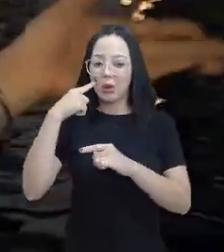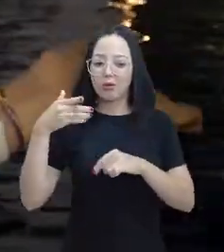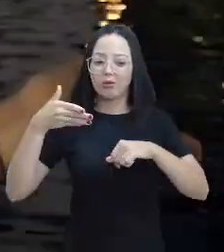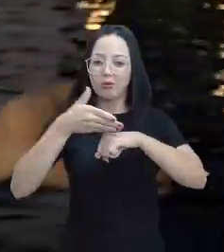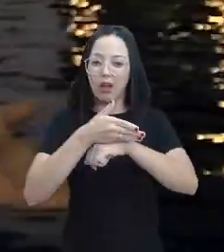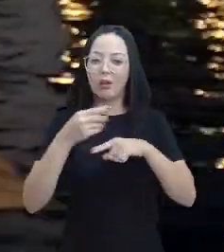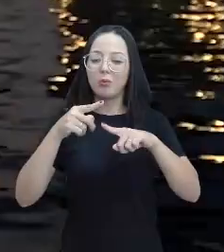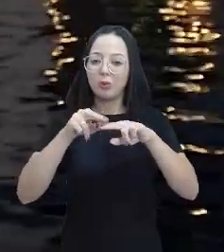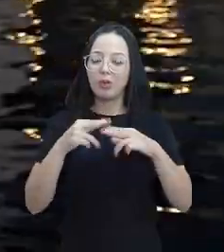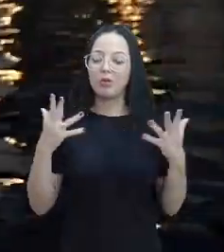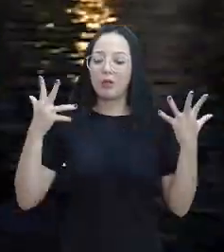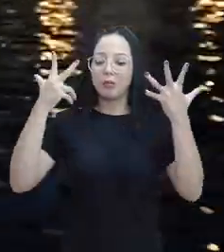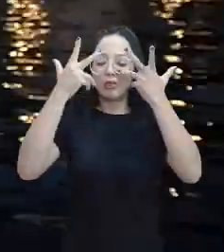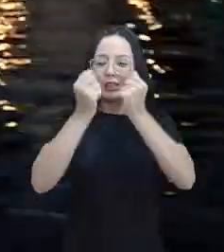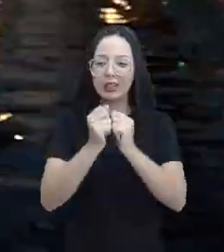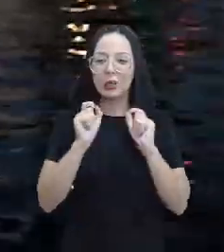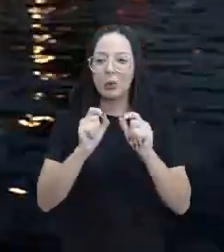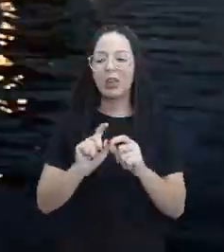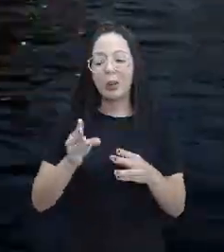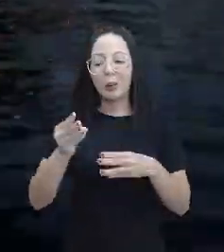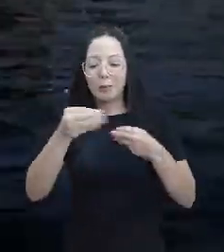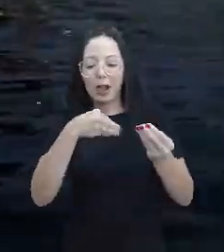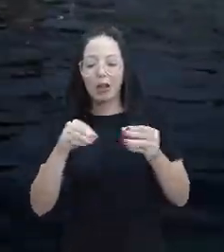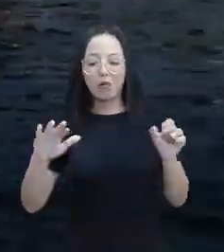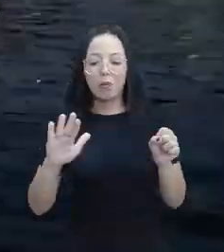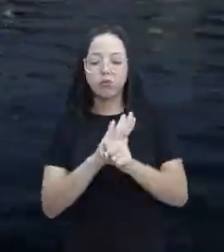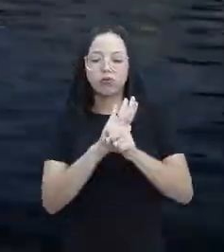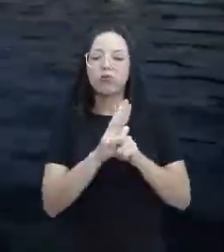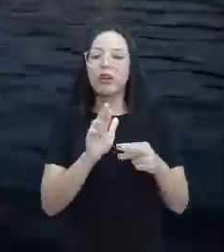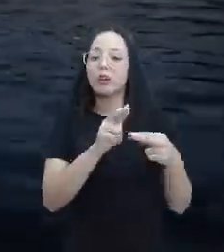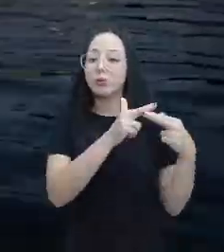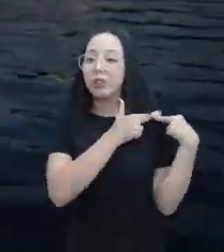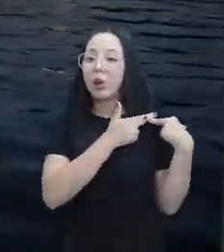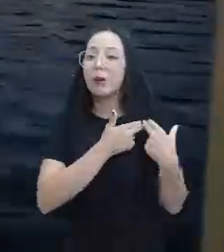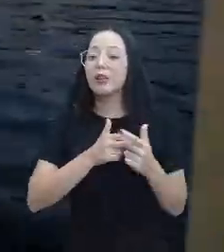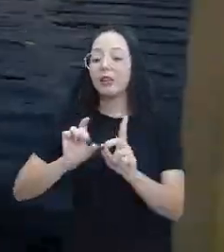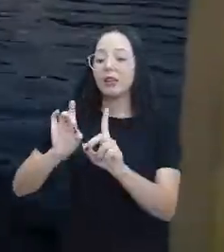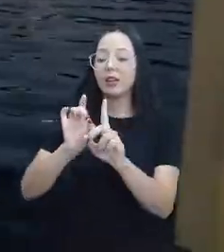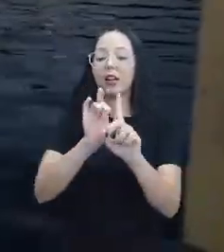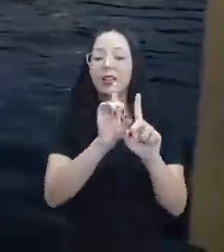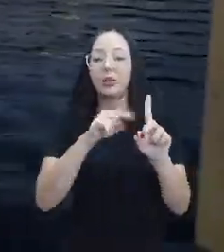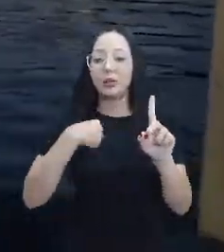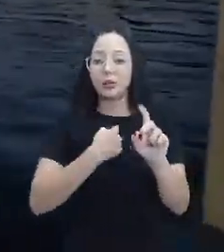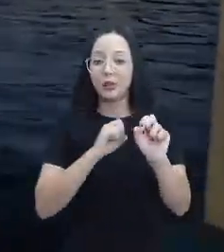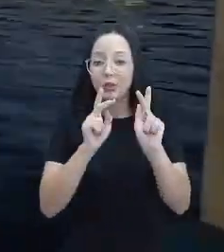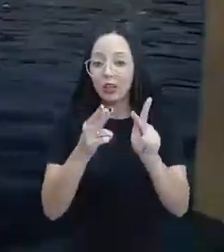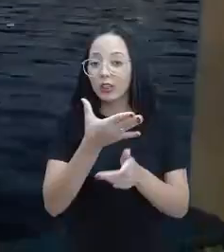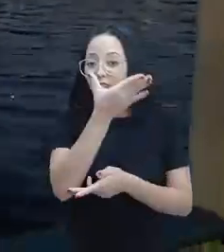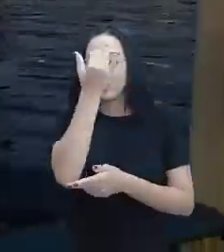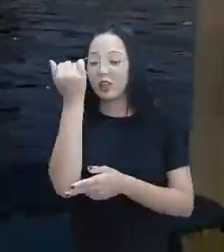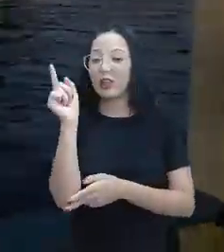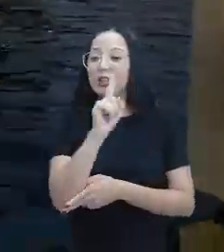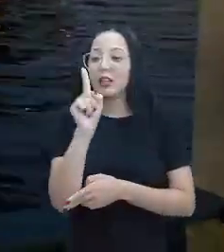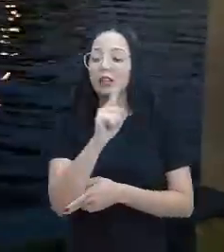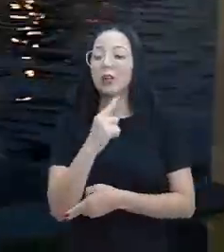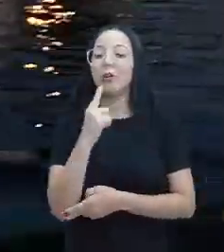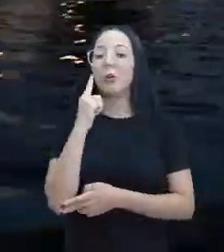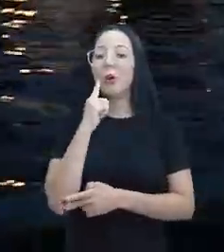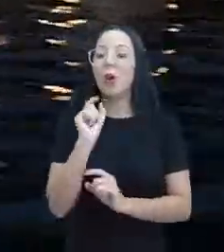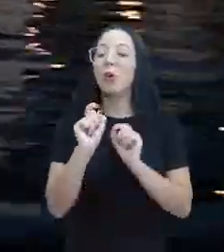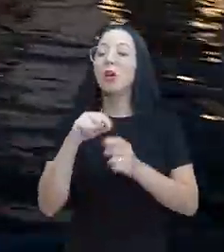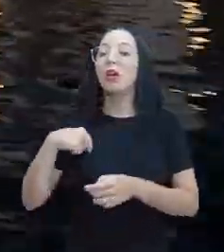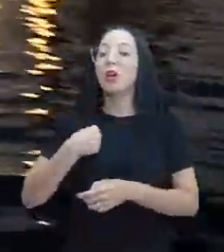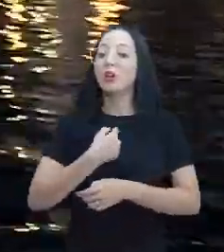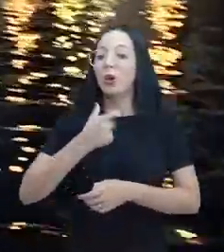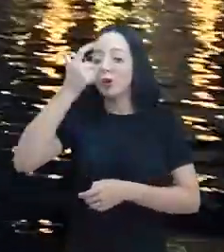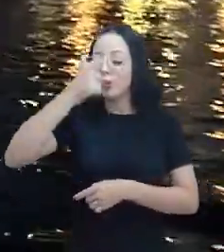nossa lindeza fica cheia de plástico. A responsabilidade é de cada um e cada um de nós. E não esqueçamos, professor, nós